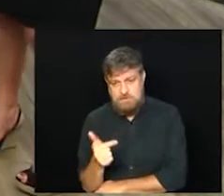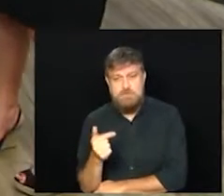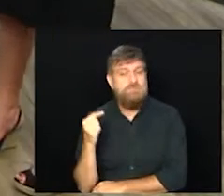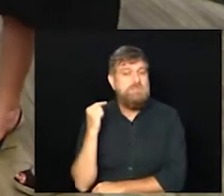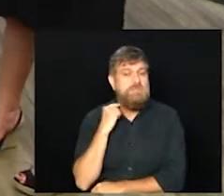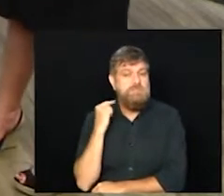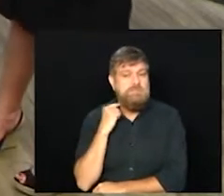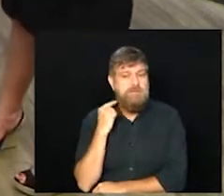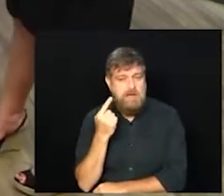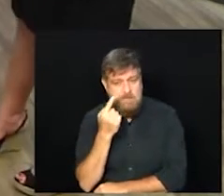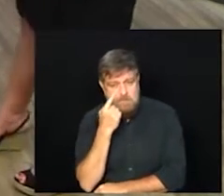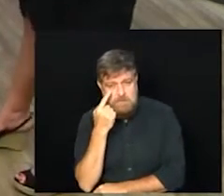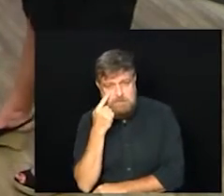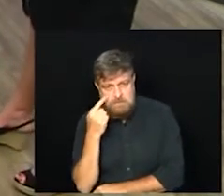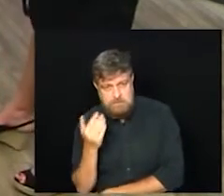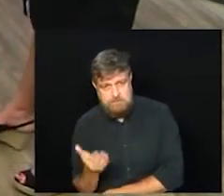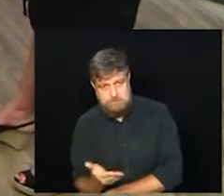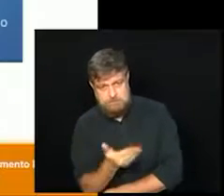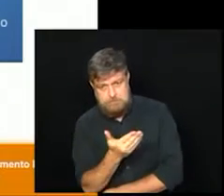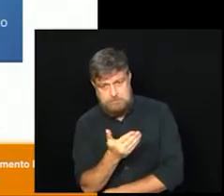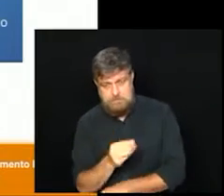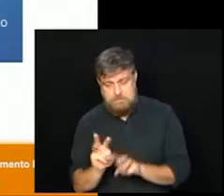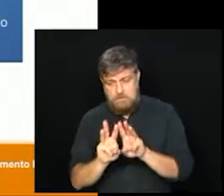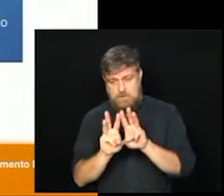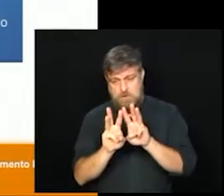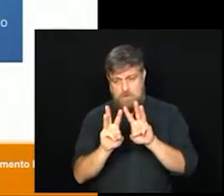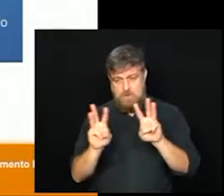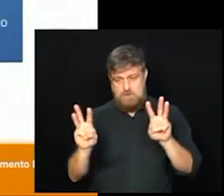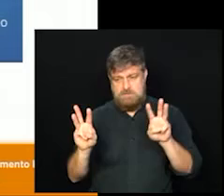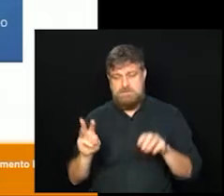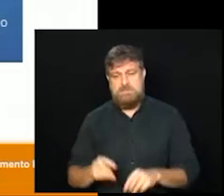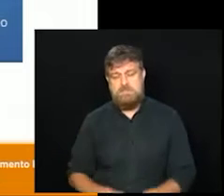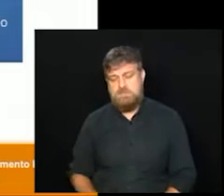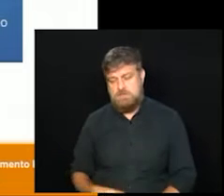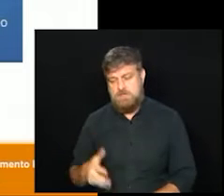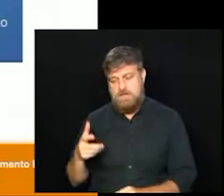maio. Vamos dar uma olhadinha agora no site